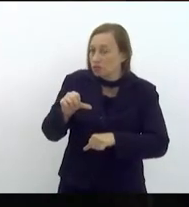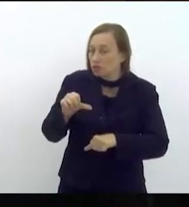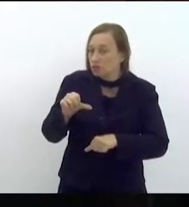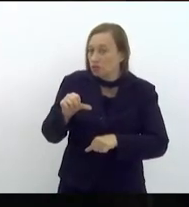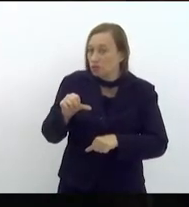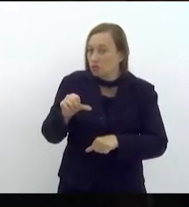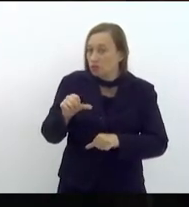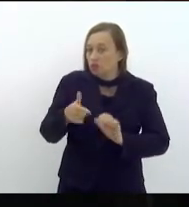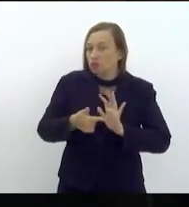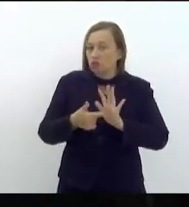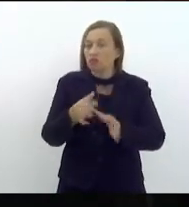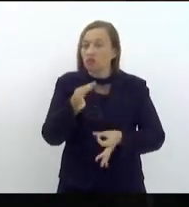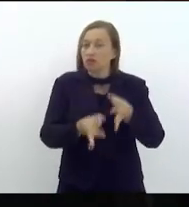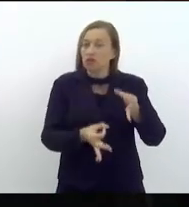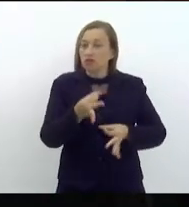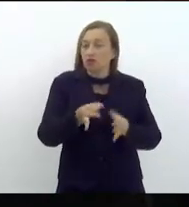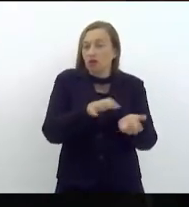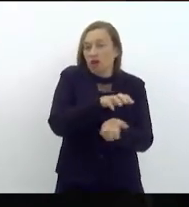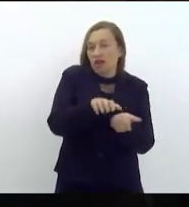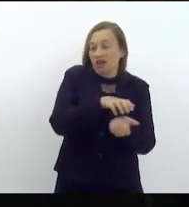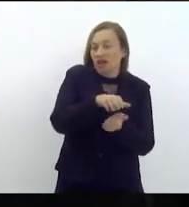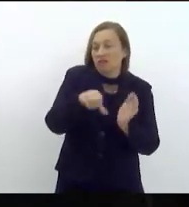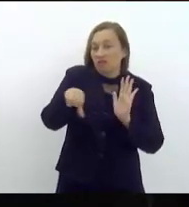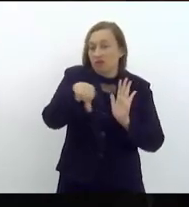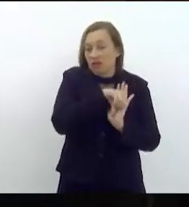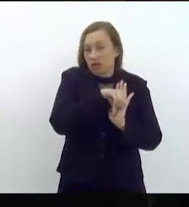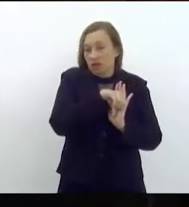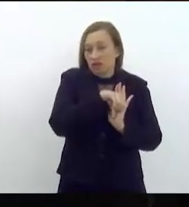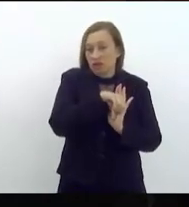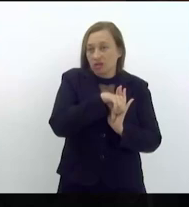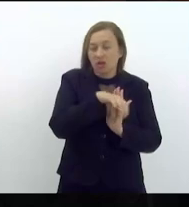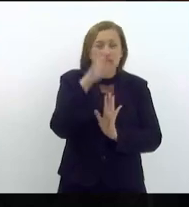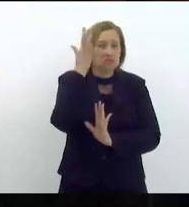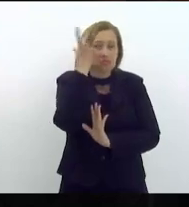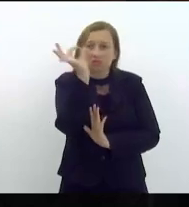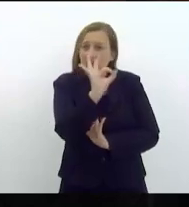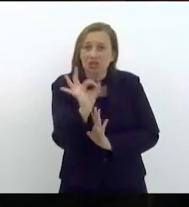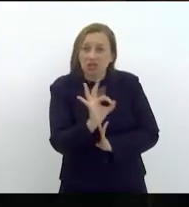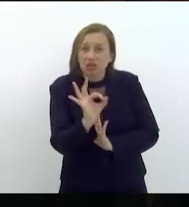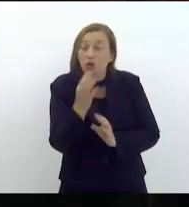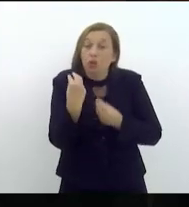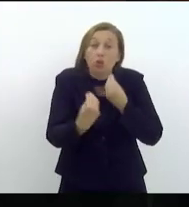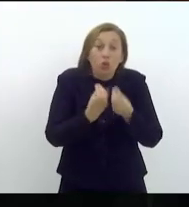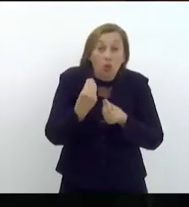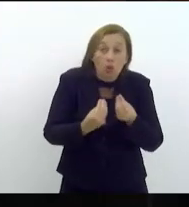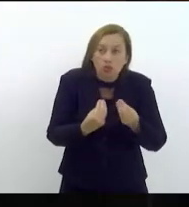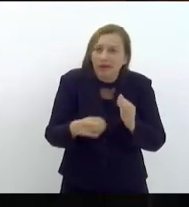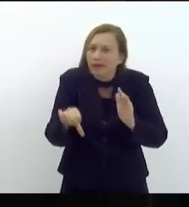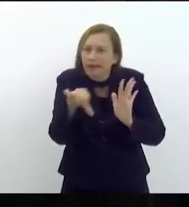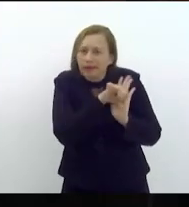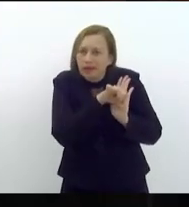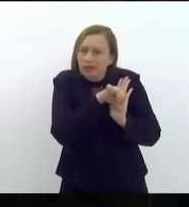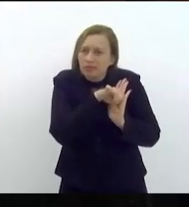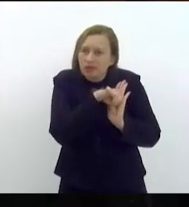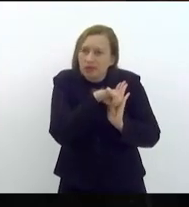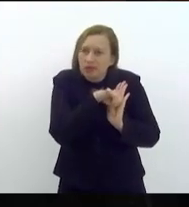colocado na justiça a greve ilegal eu não consigo entender como é ilegal